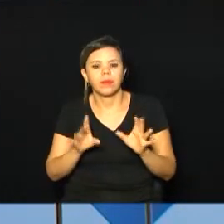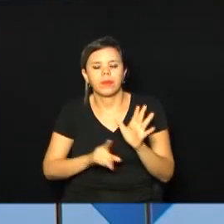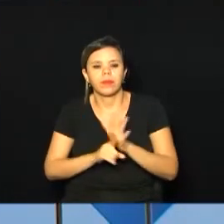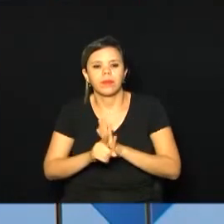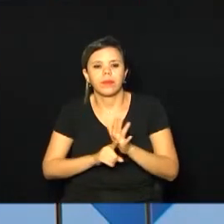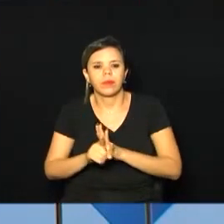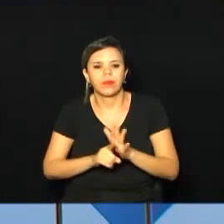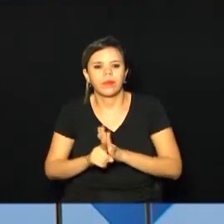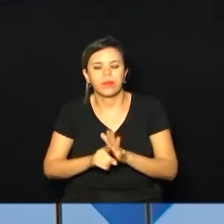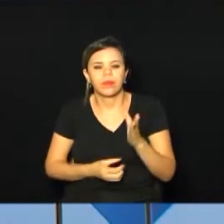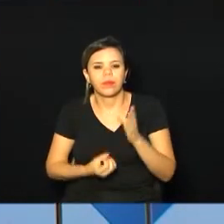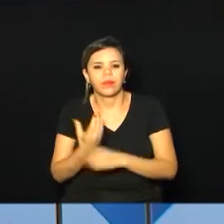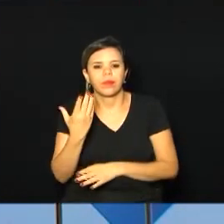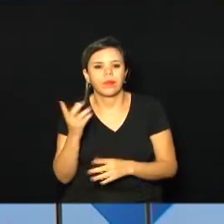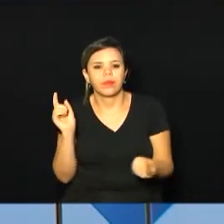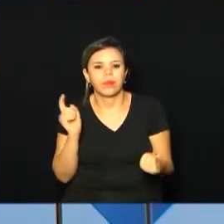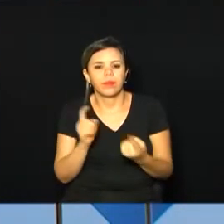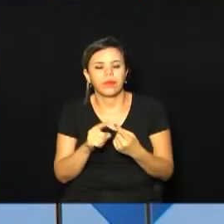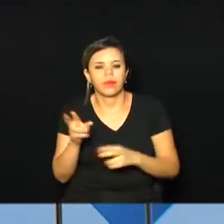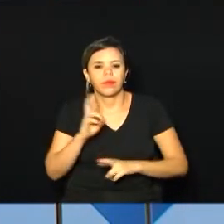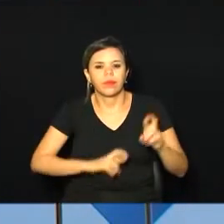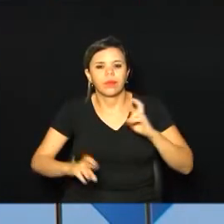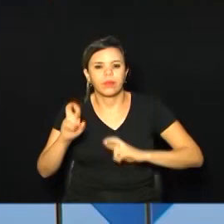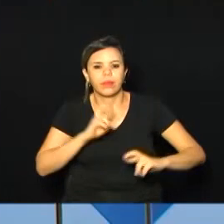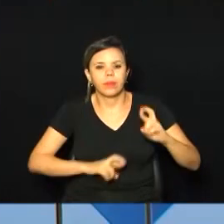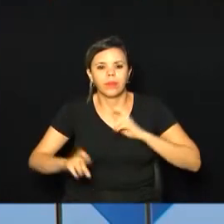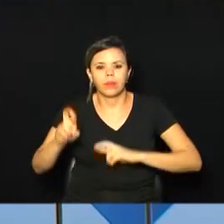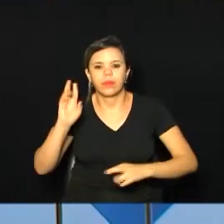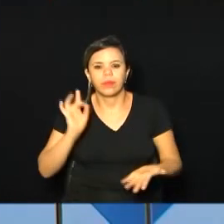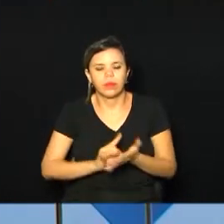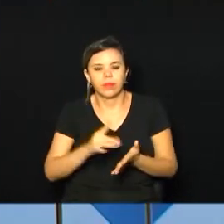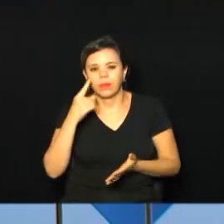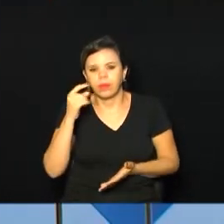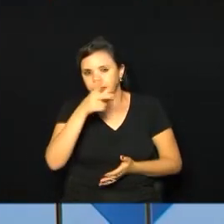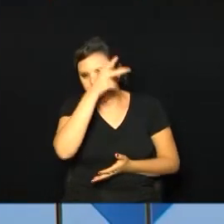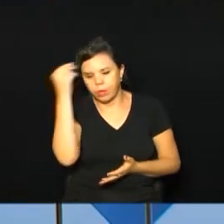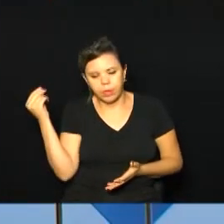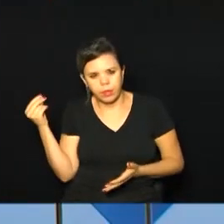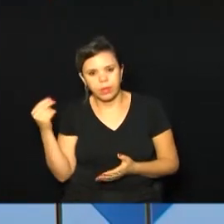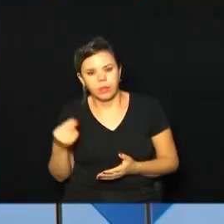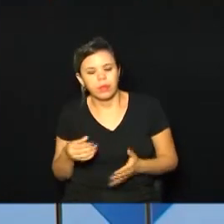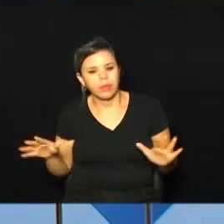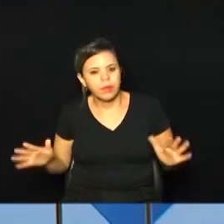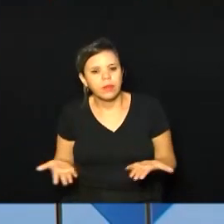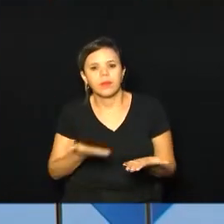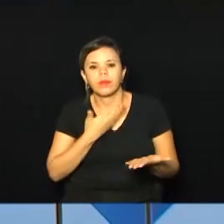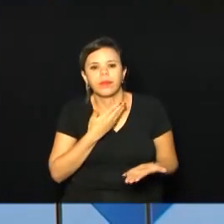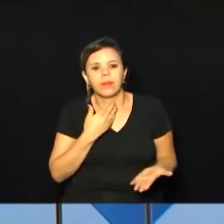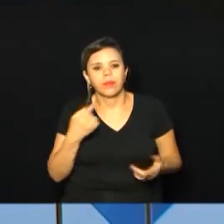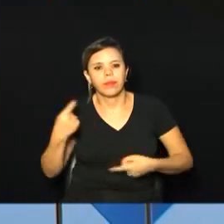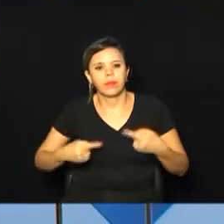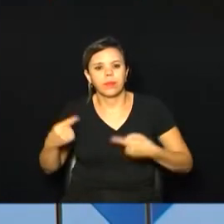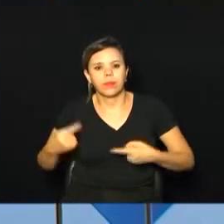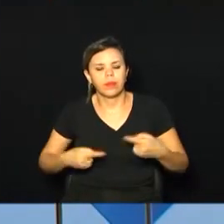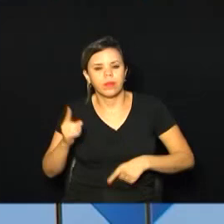estudos que são criadas com a finalidade de analisar fatos de interesse público, promovendo debate e discussão